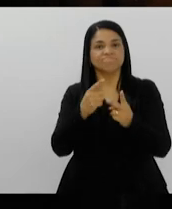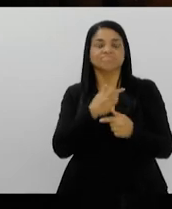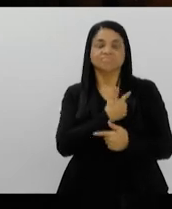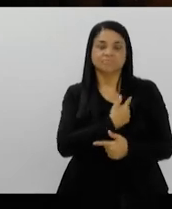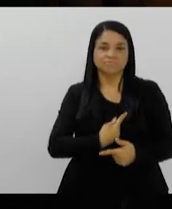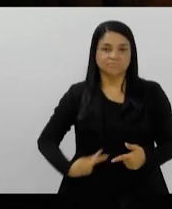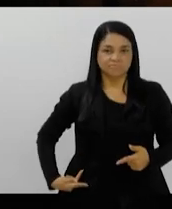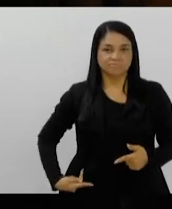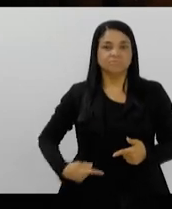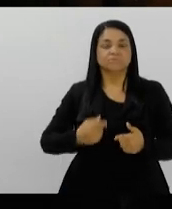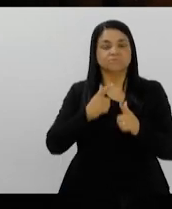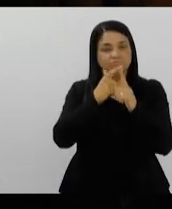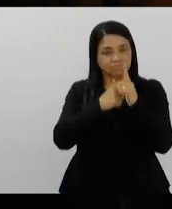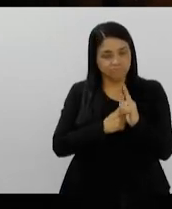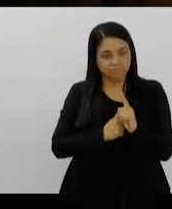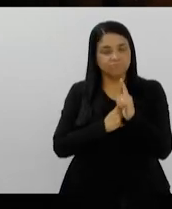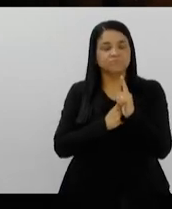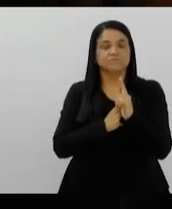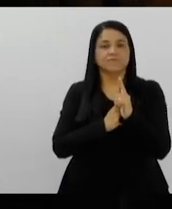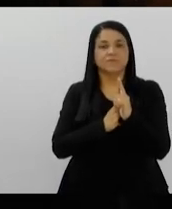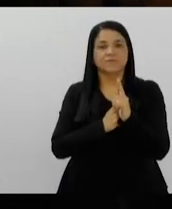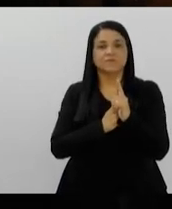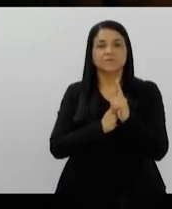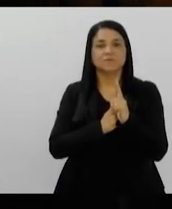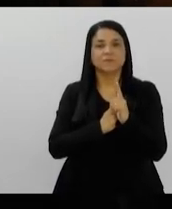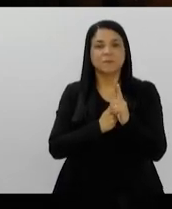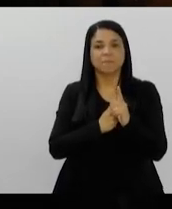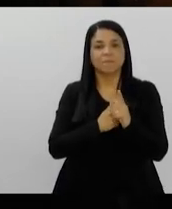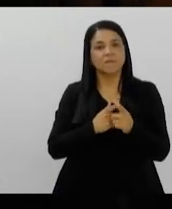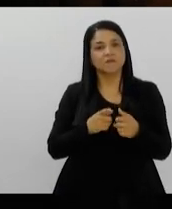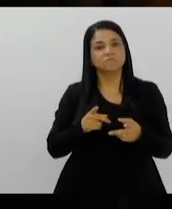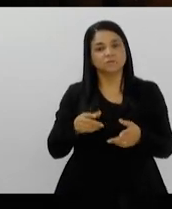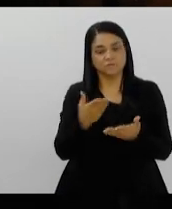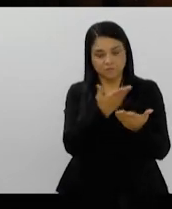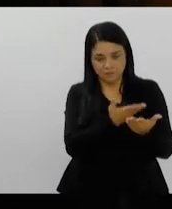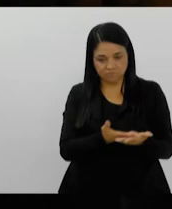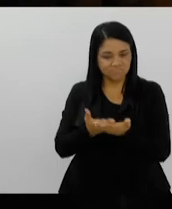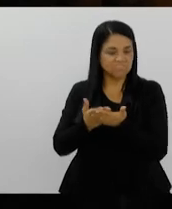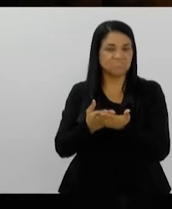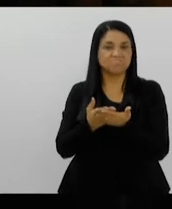grandes devedores, sendo incapaz, inclusive, de mandar para essa casa um